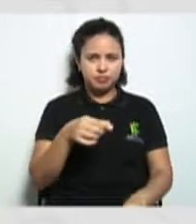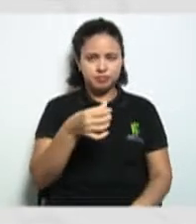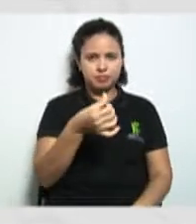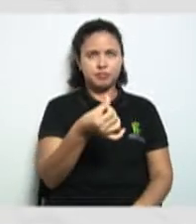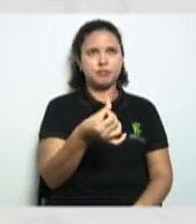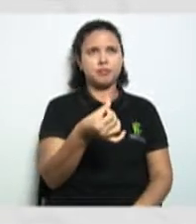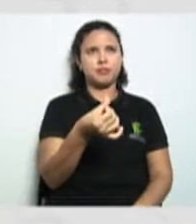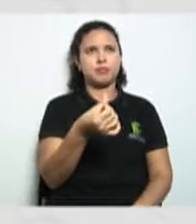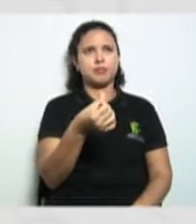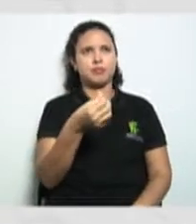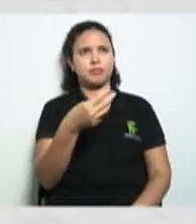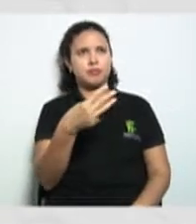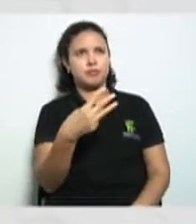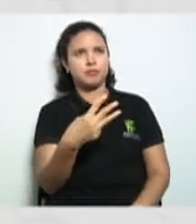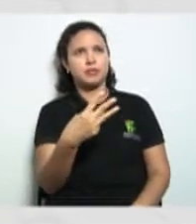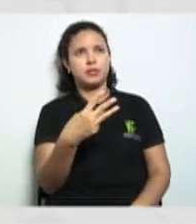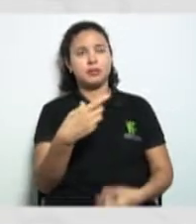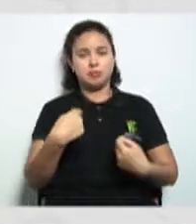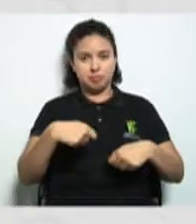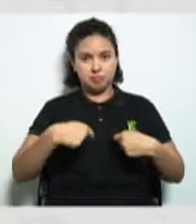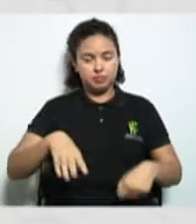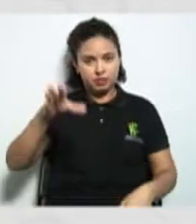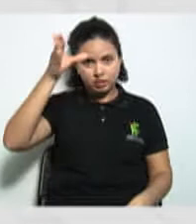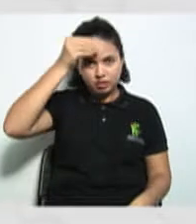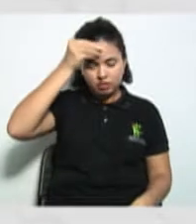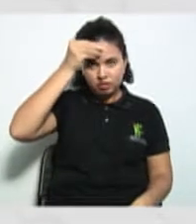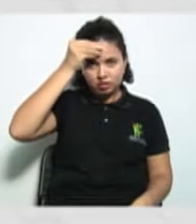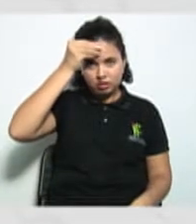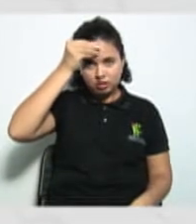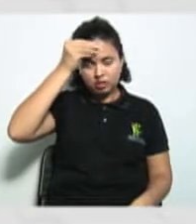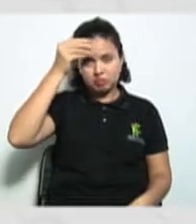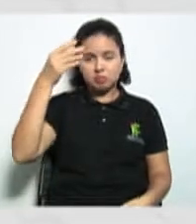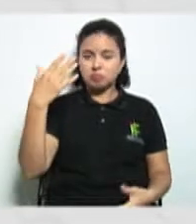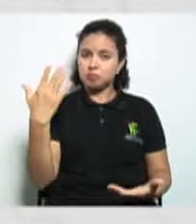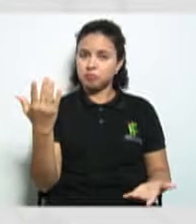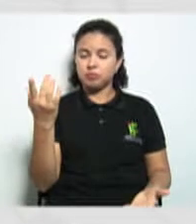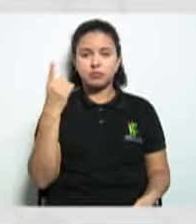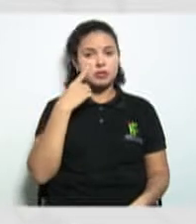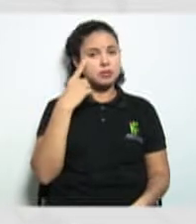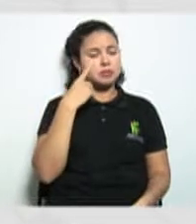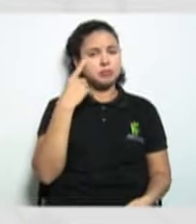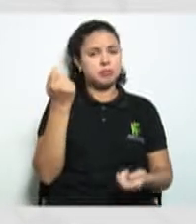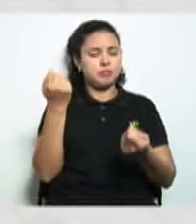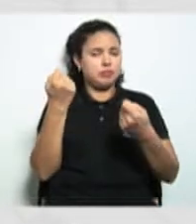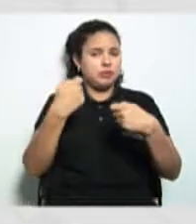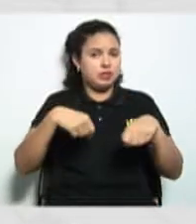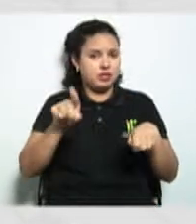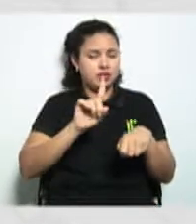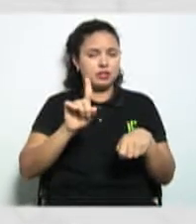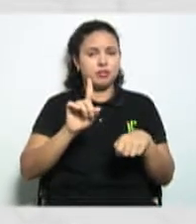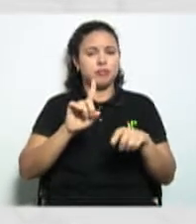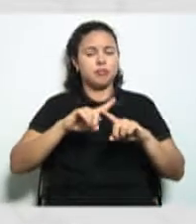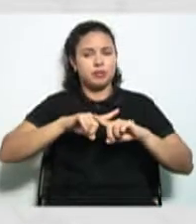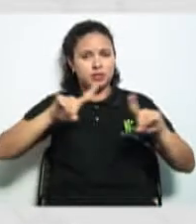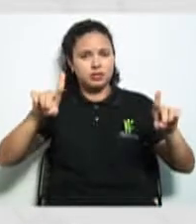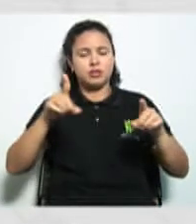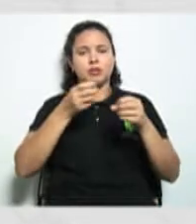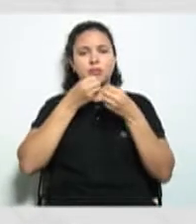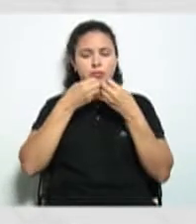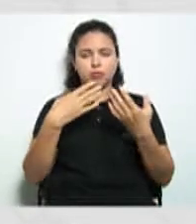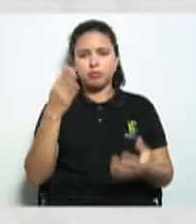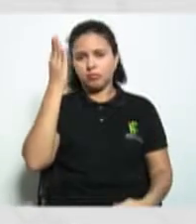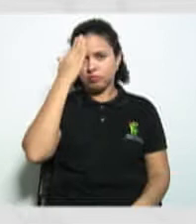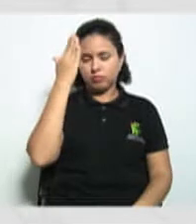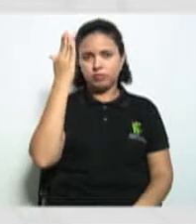Esse número aí? Precisa decorar, será? Será que precisa decorar? Acho que não precisa decorar, mas é bom a gente saber que elas